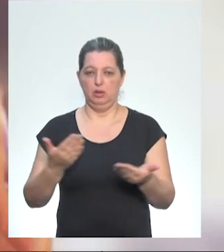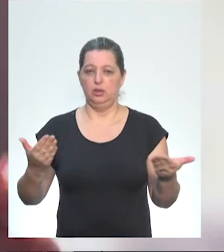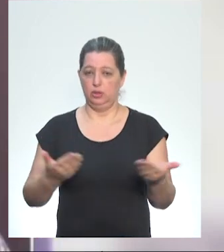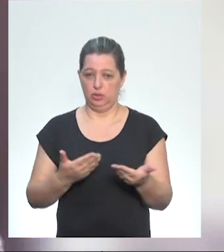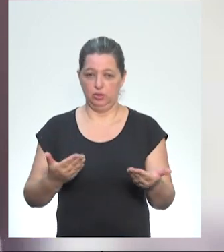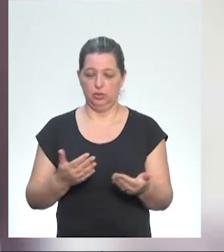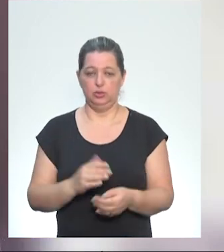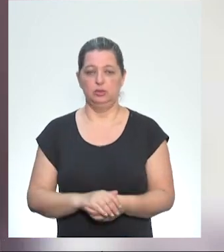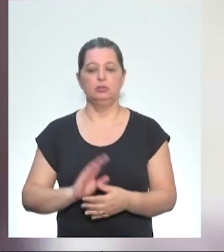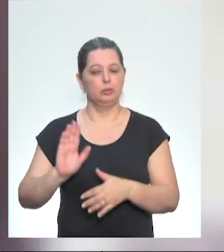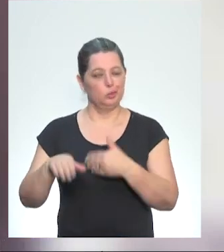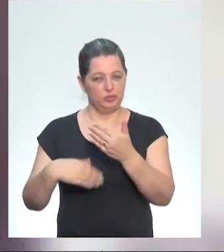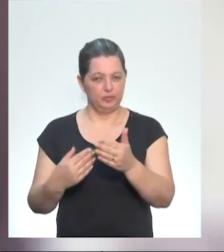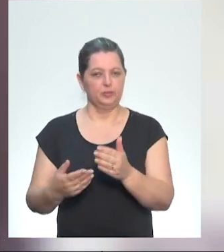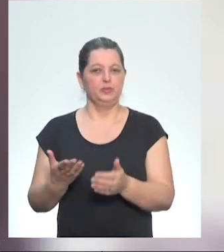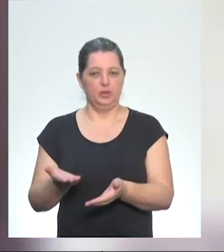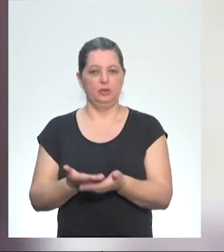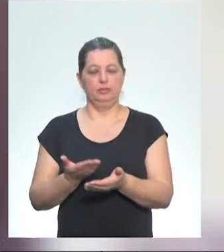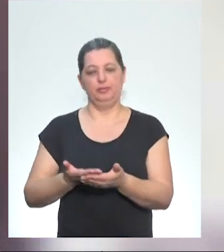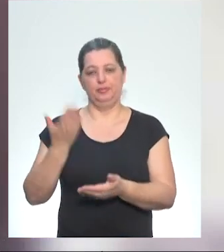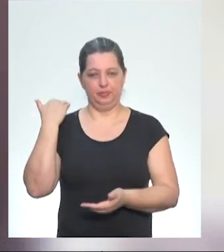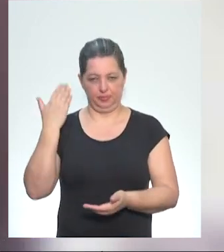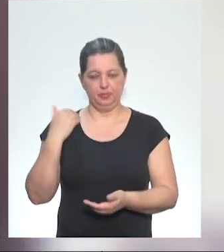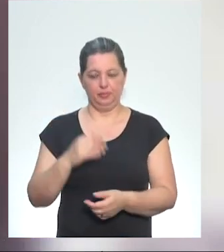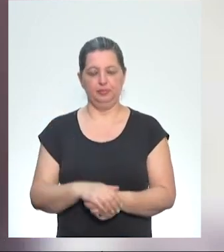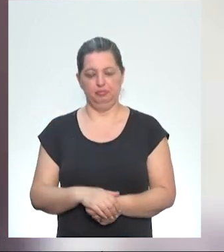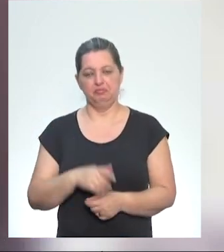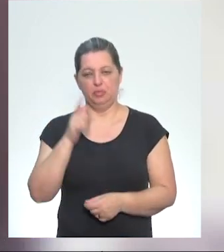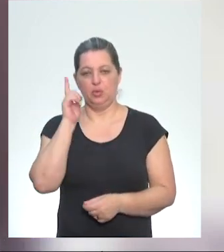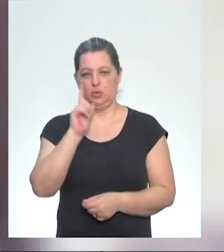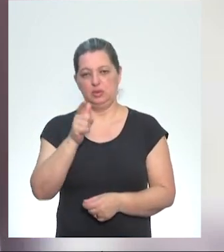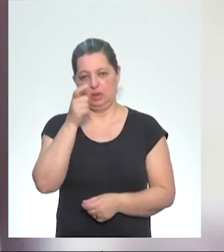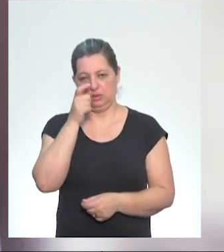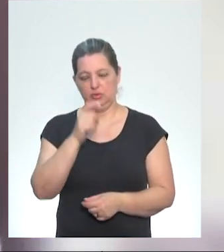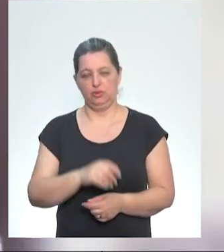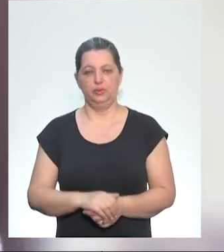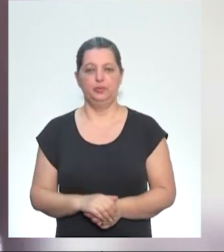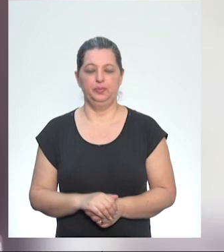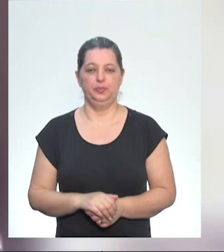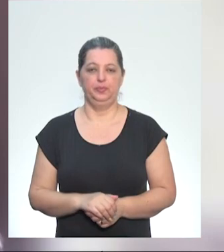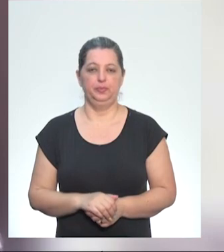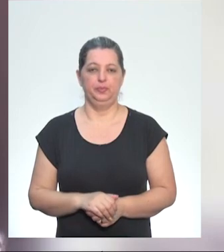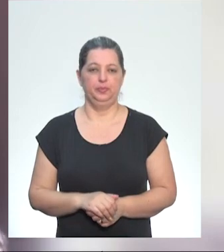foi desenvolvida aí um tempo atrás e dá para puxar pelo canal também.